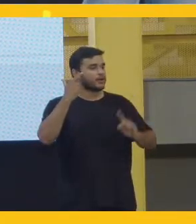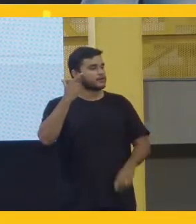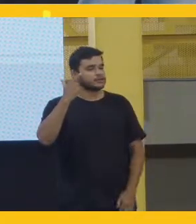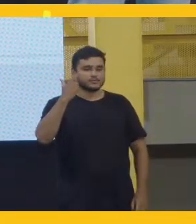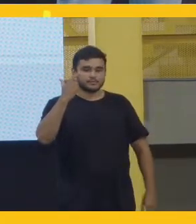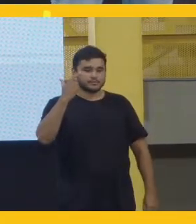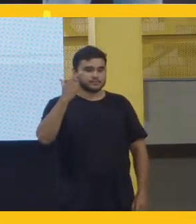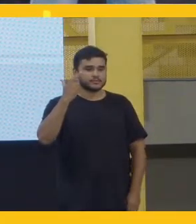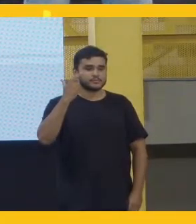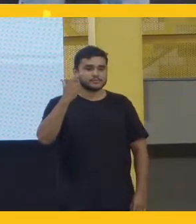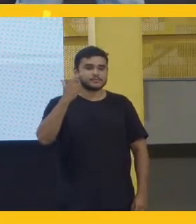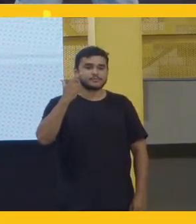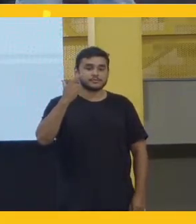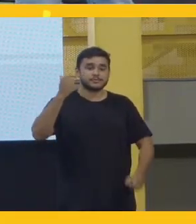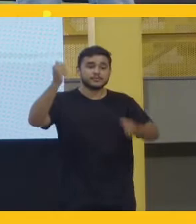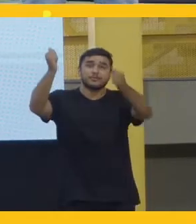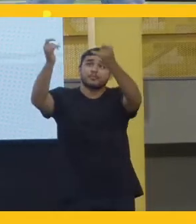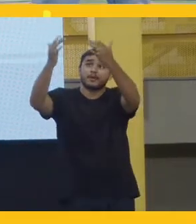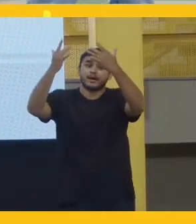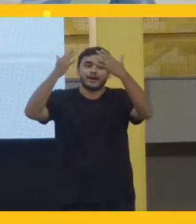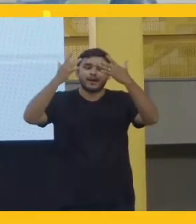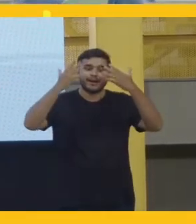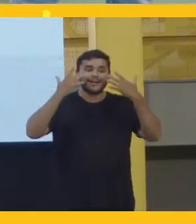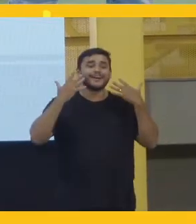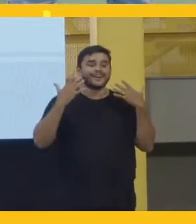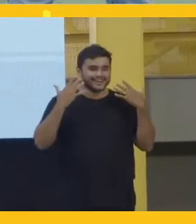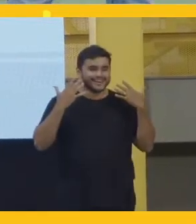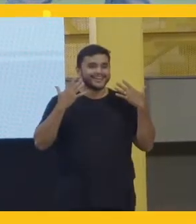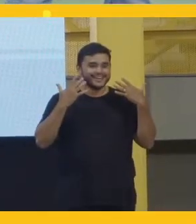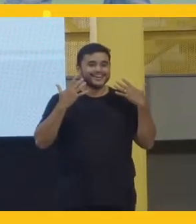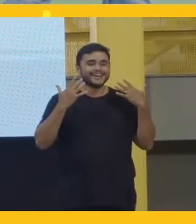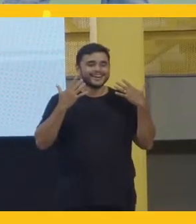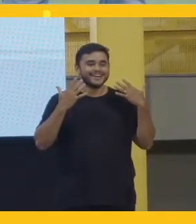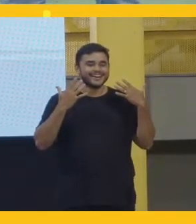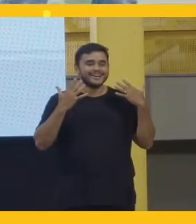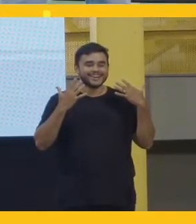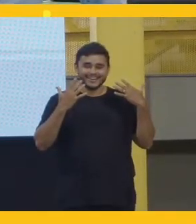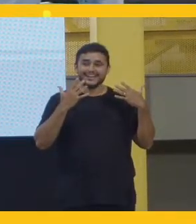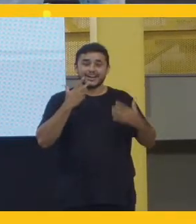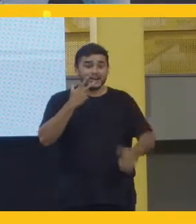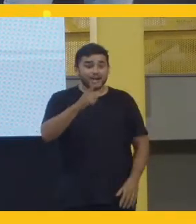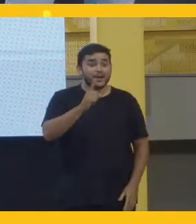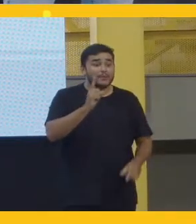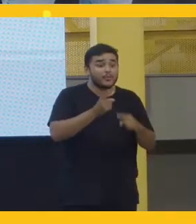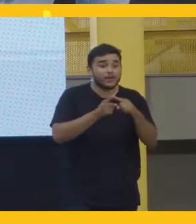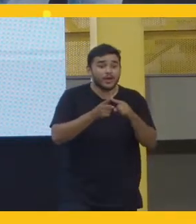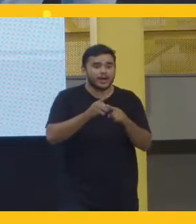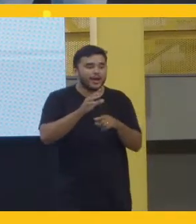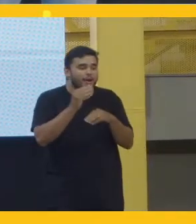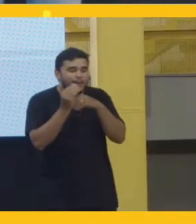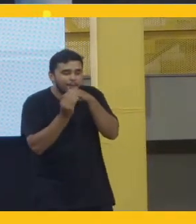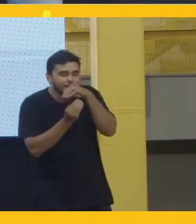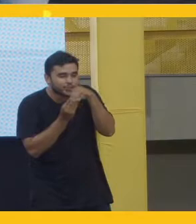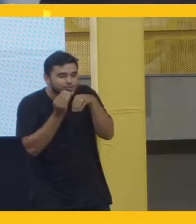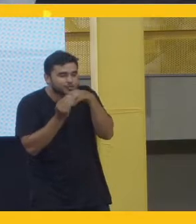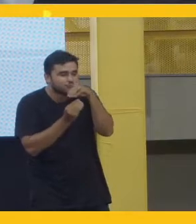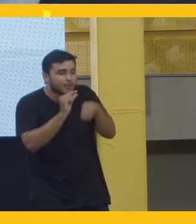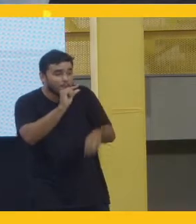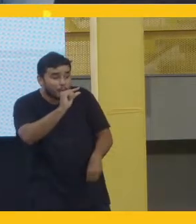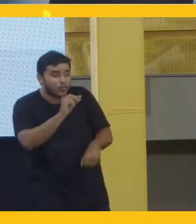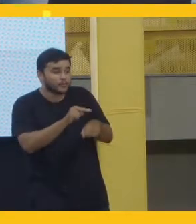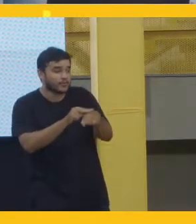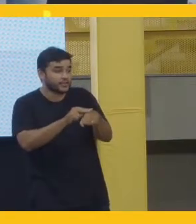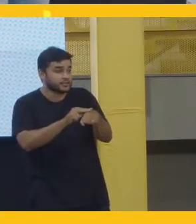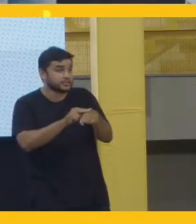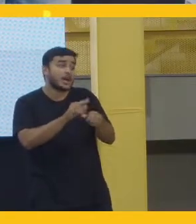Exato, a luz que vem do sol é branca. Na verdade, é um branco com um excesso de luz verde. Alguns dizem que o sol